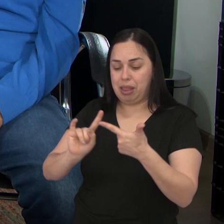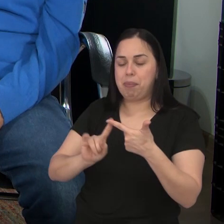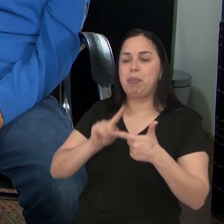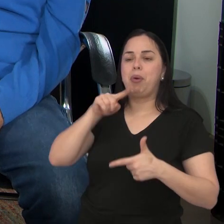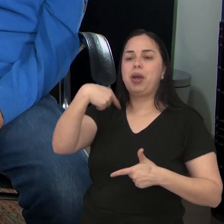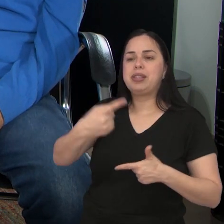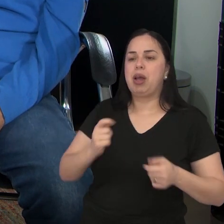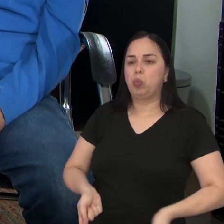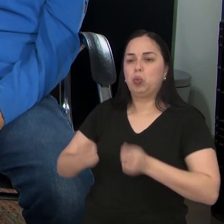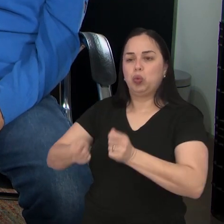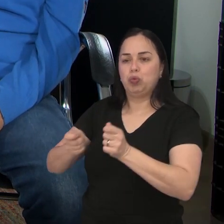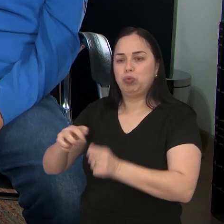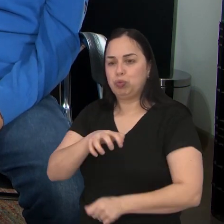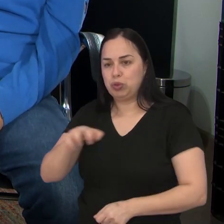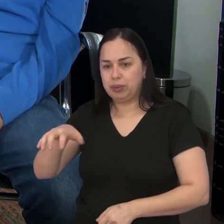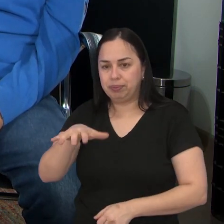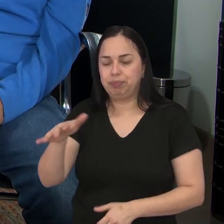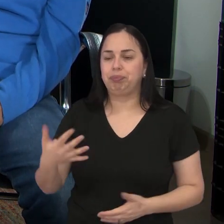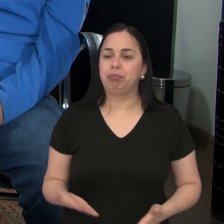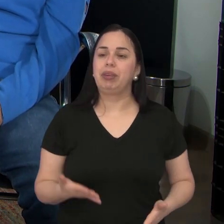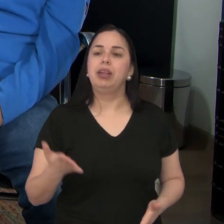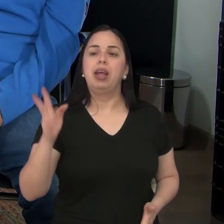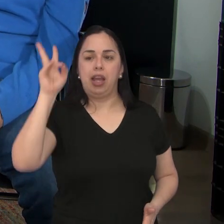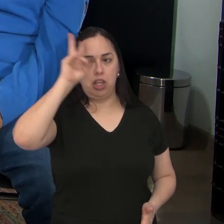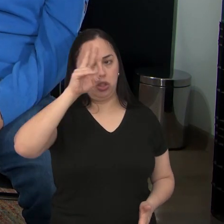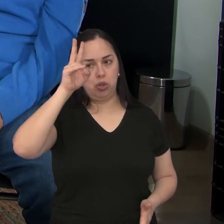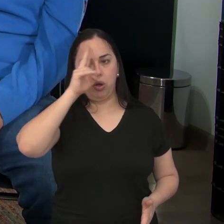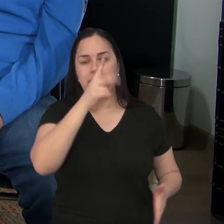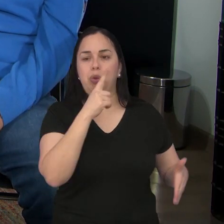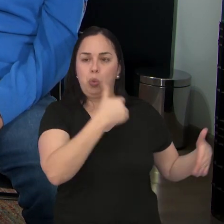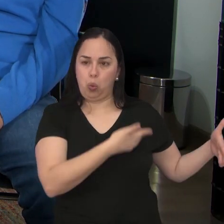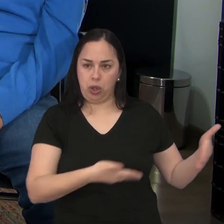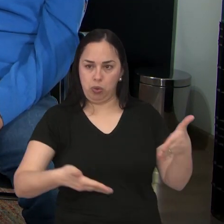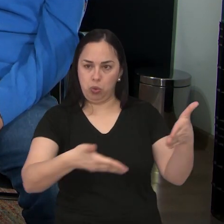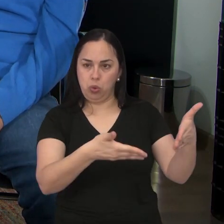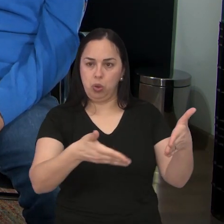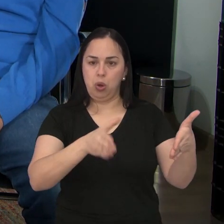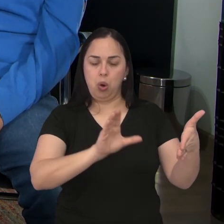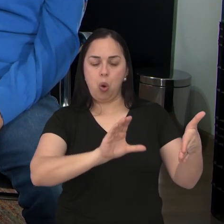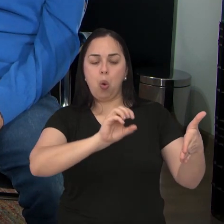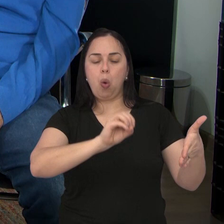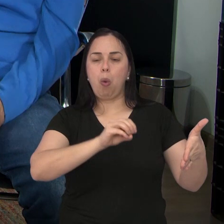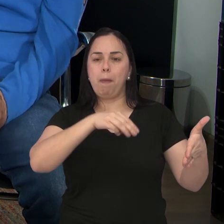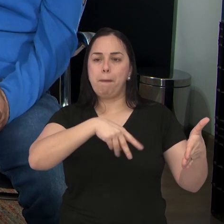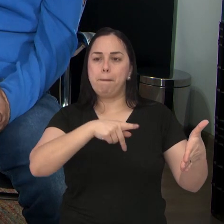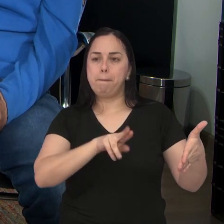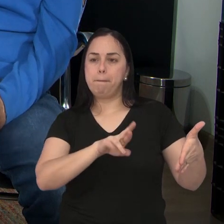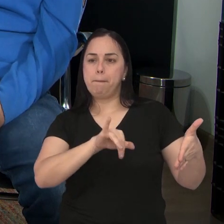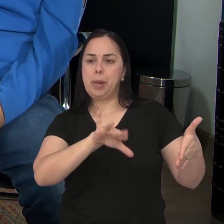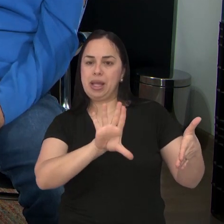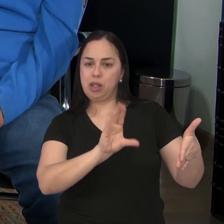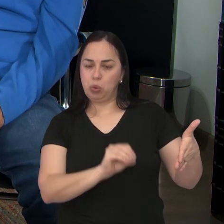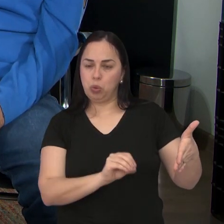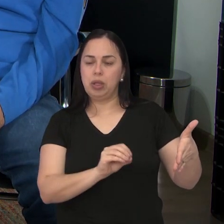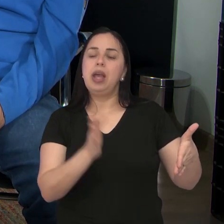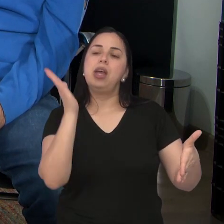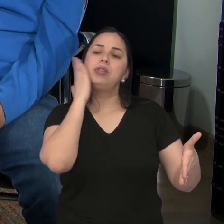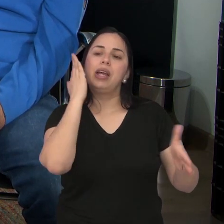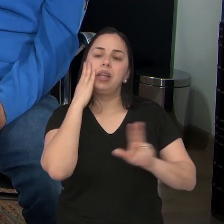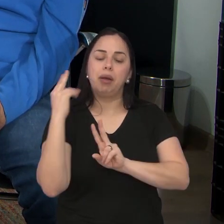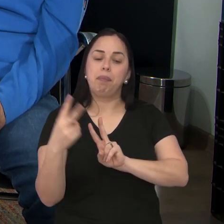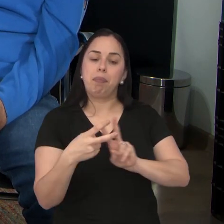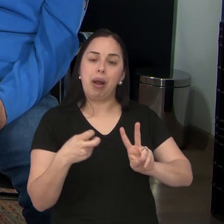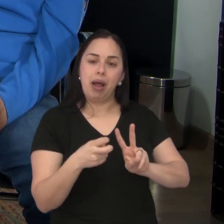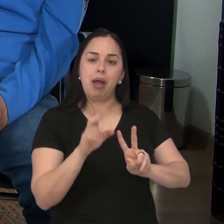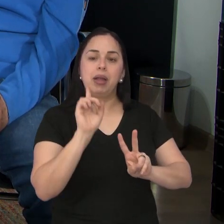tem história que a primeira ocupação ocorreu na margem do Rio Comprido, de fato aconteceu. Não sei se era um aldeamento,